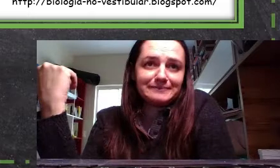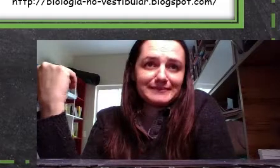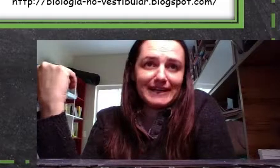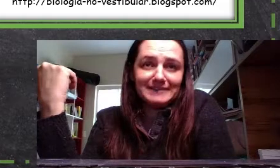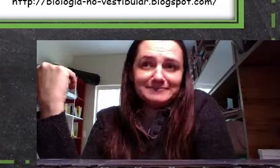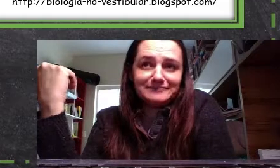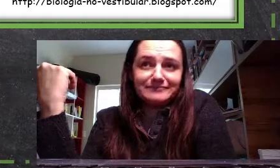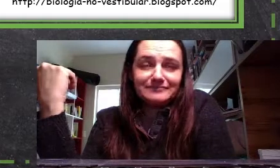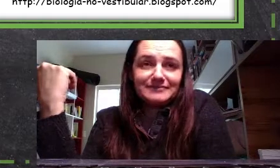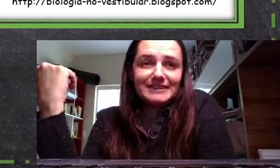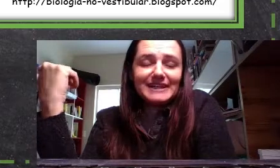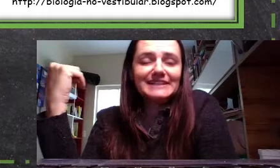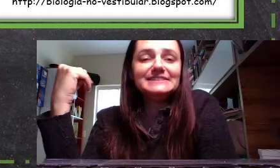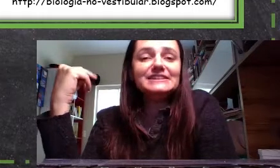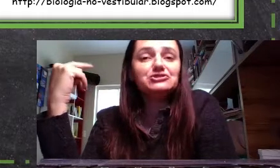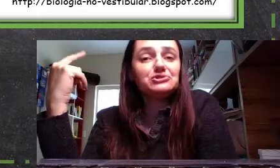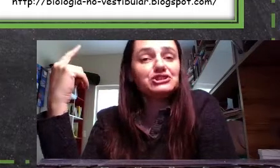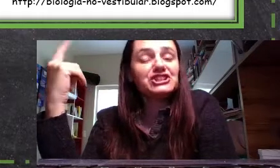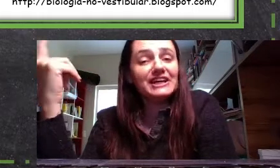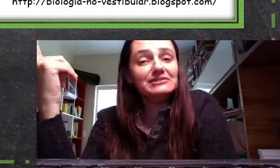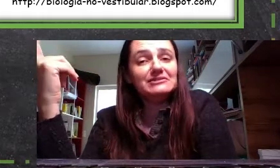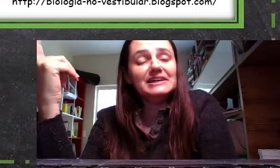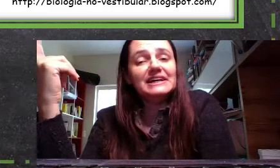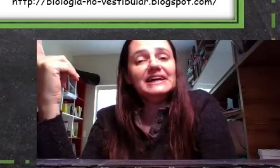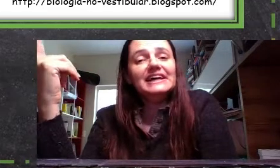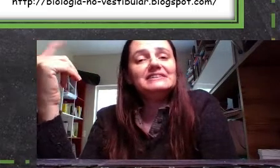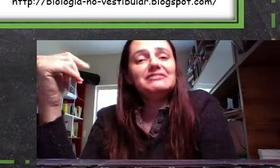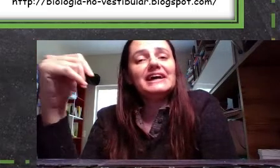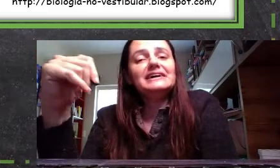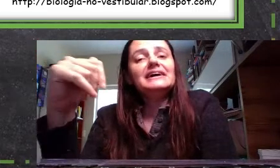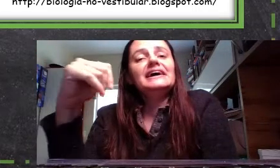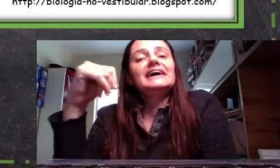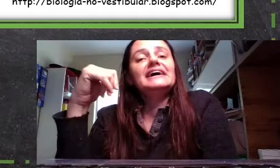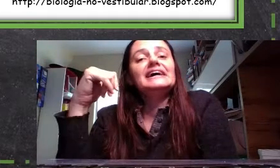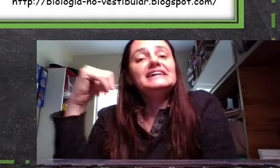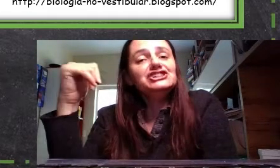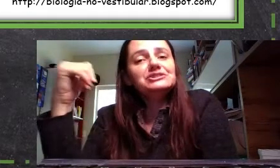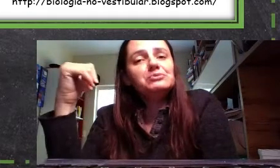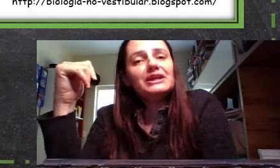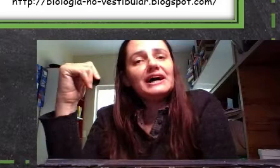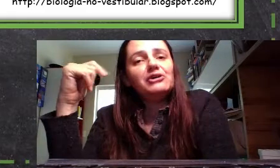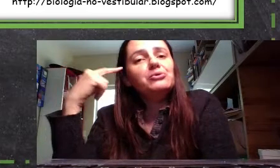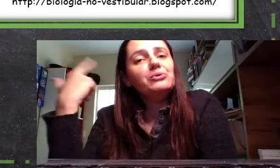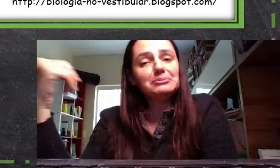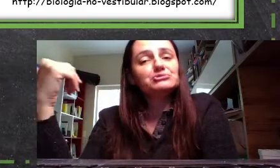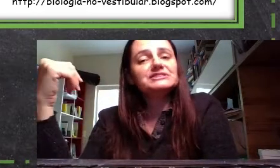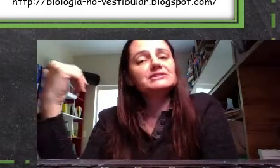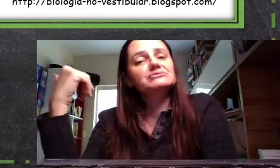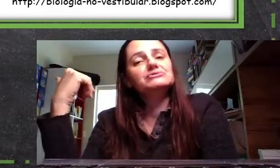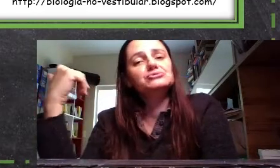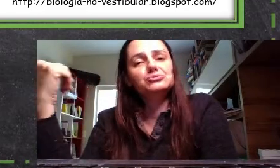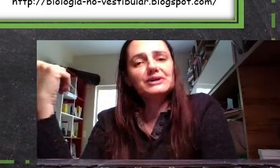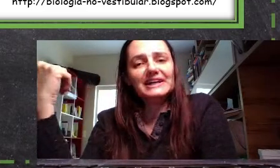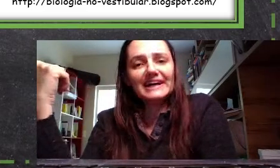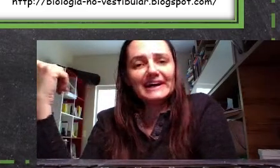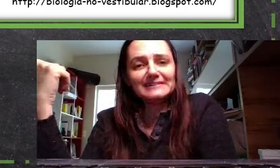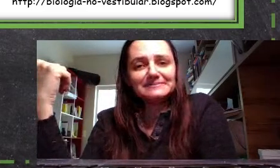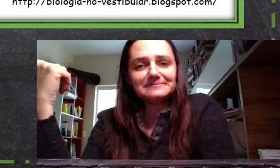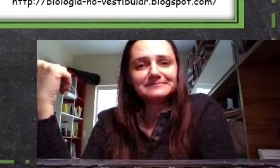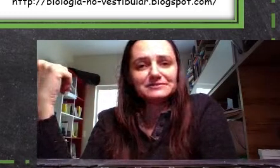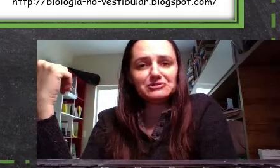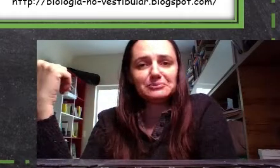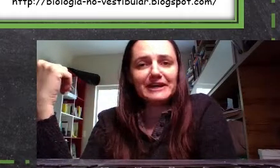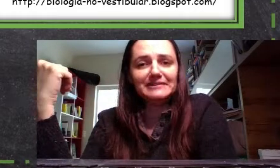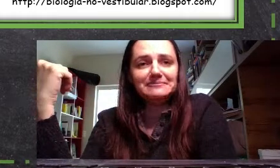estradiol, tá? Esse estrogênio, ele vai estimular a produção do